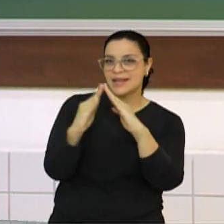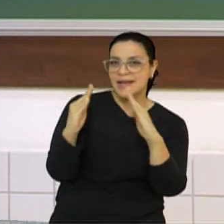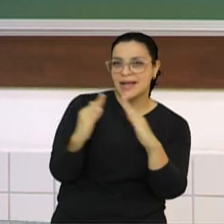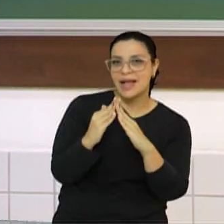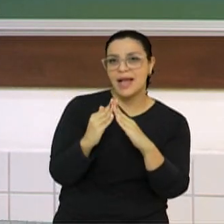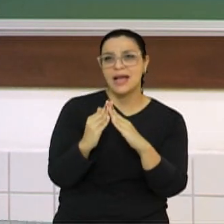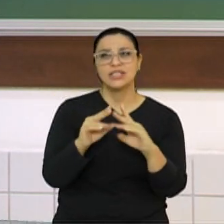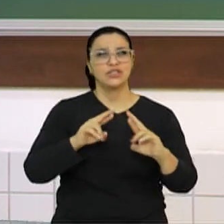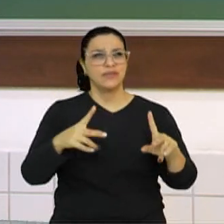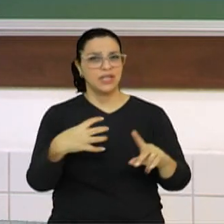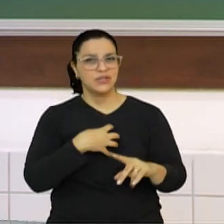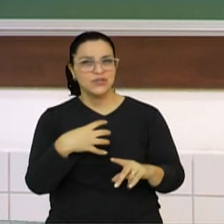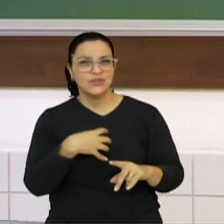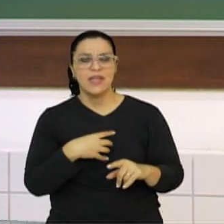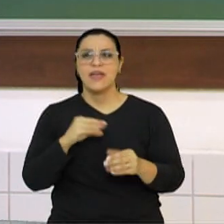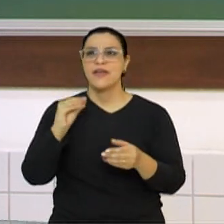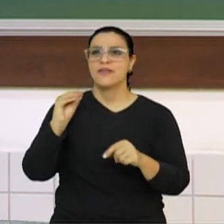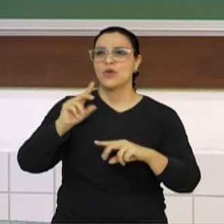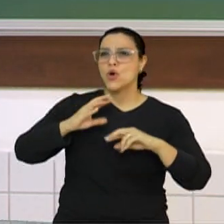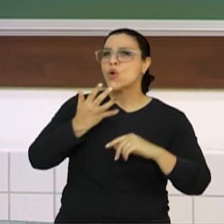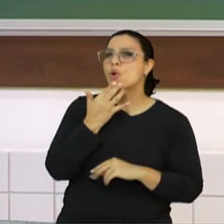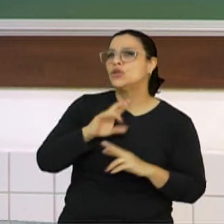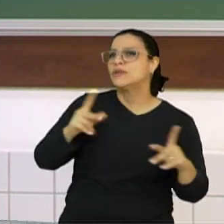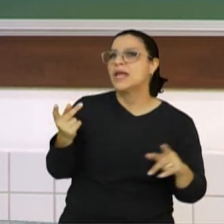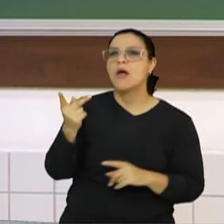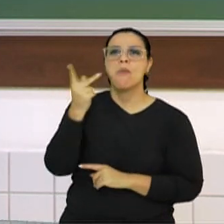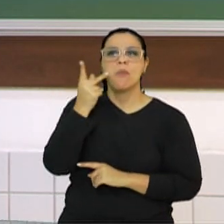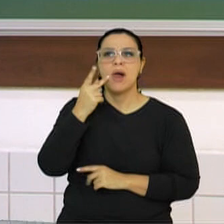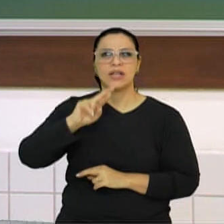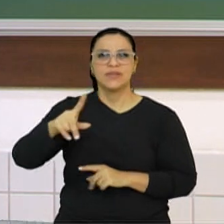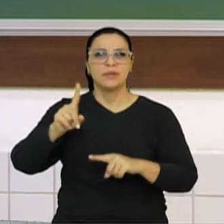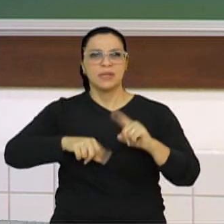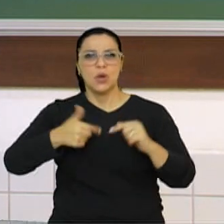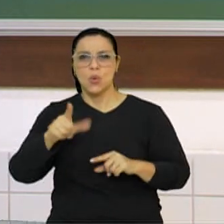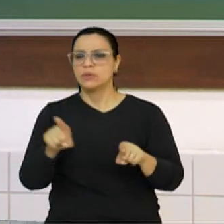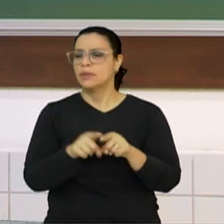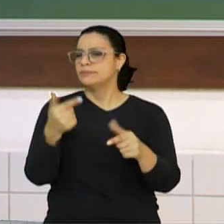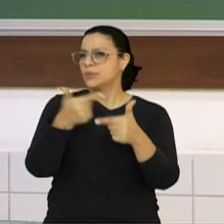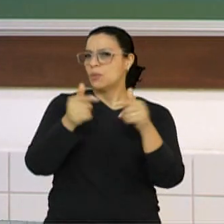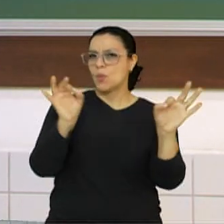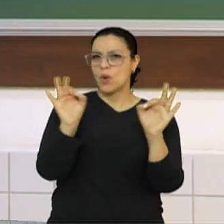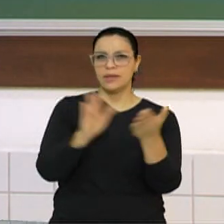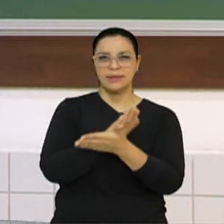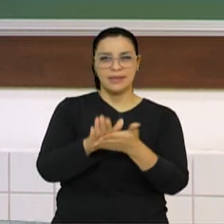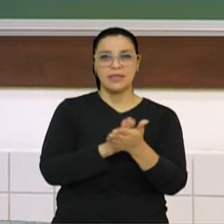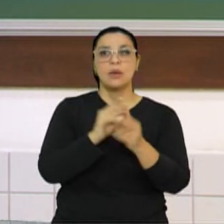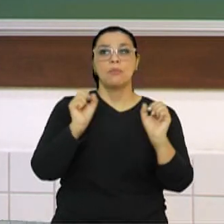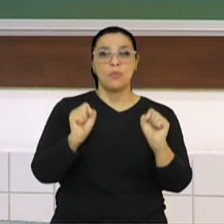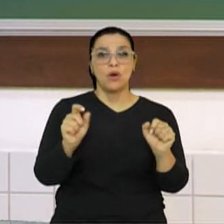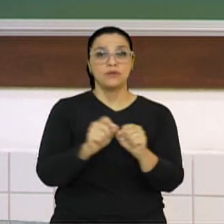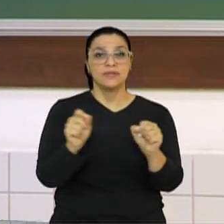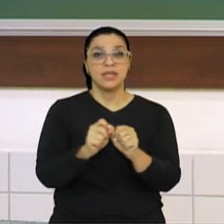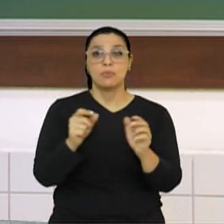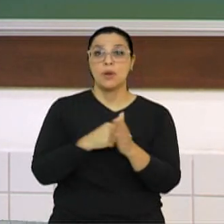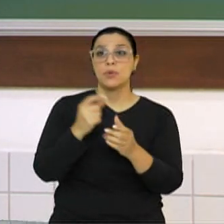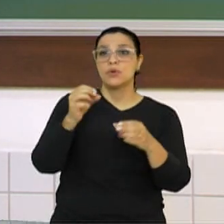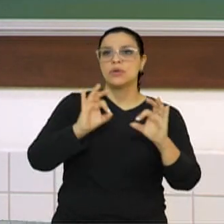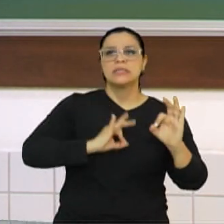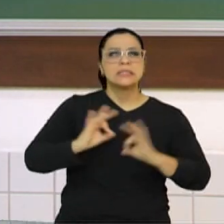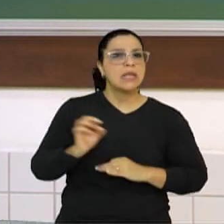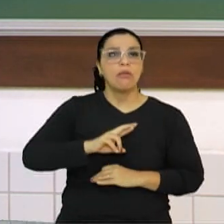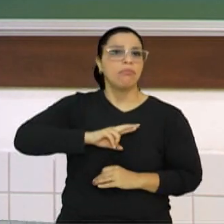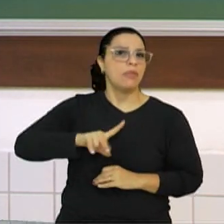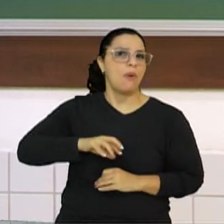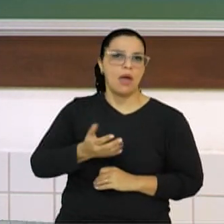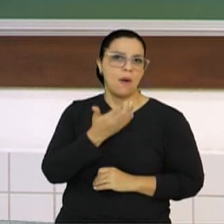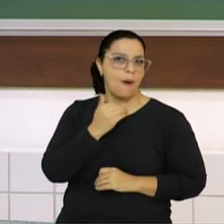casa, alguma diferença. Às vezes você não utilizou as mesmas cores, utilizou outras balinhas, outros materiais, não tem problema. Pode até fazer células que não são comestíveis, não tem